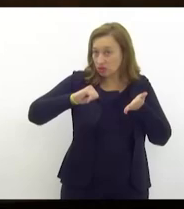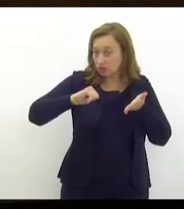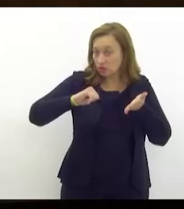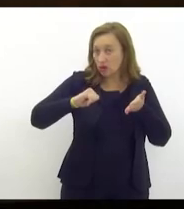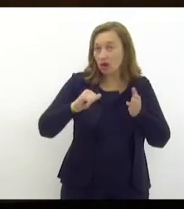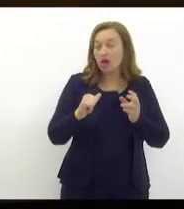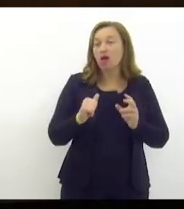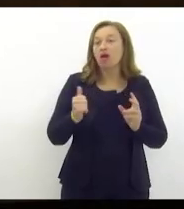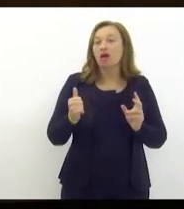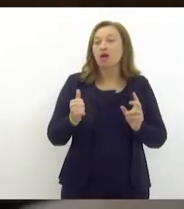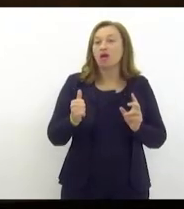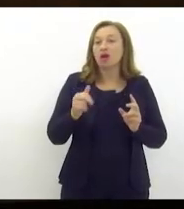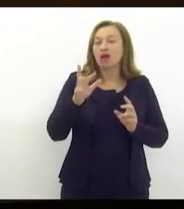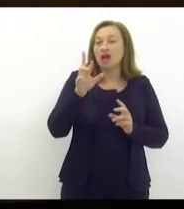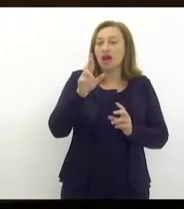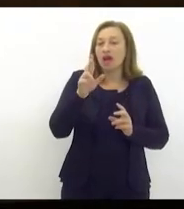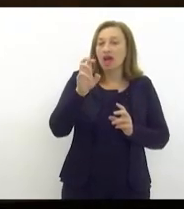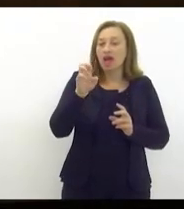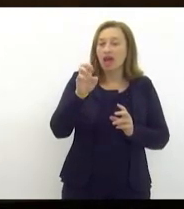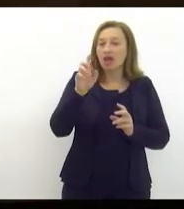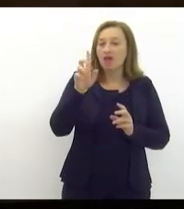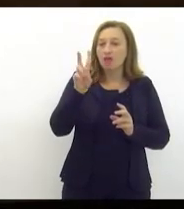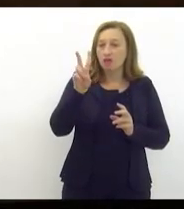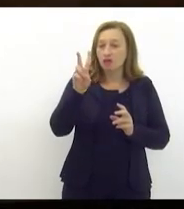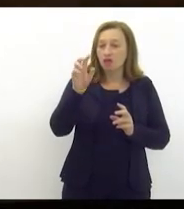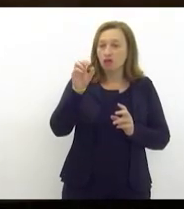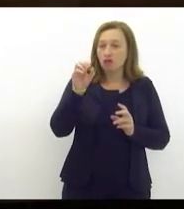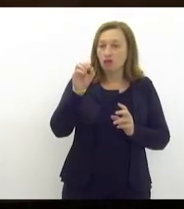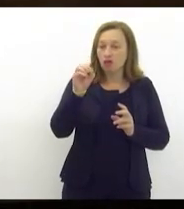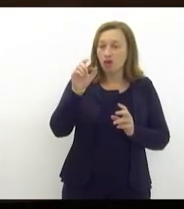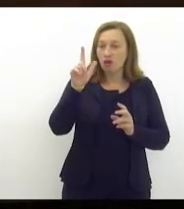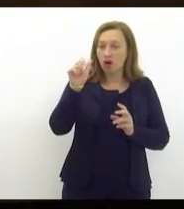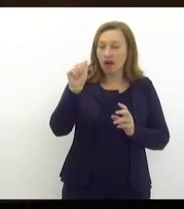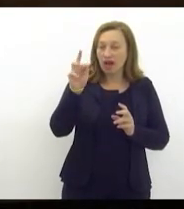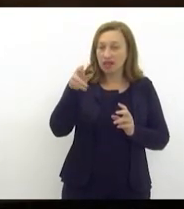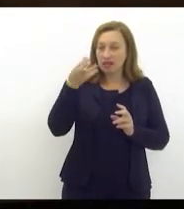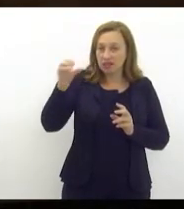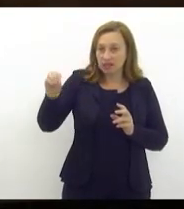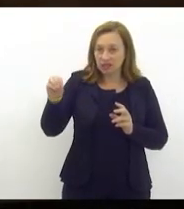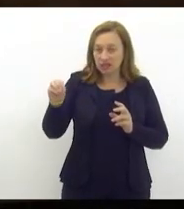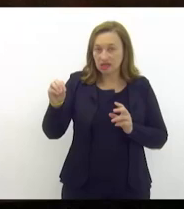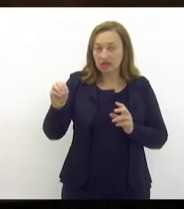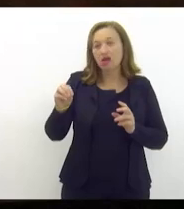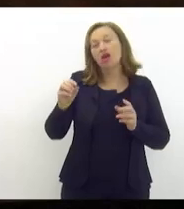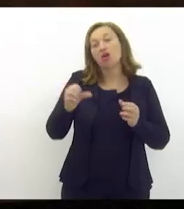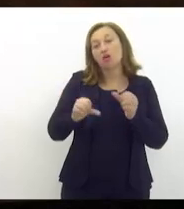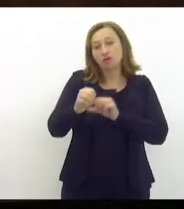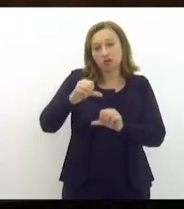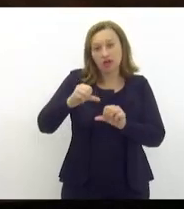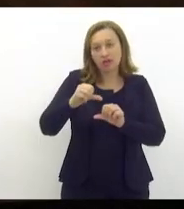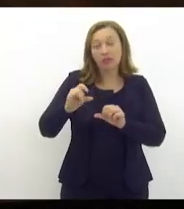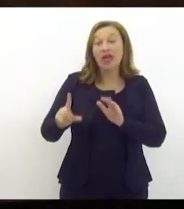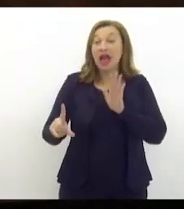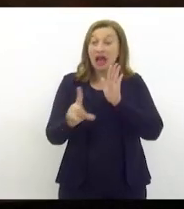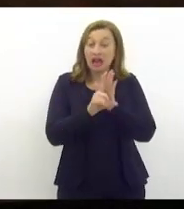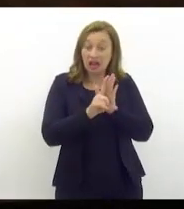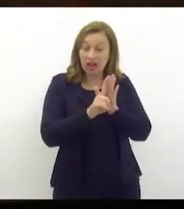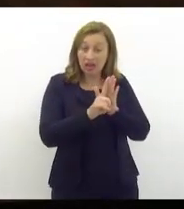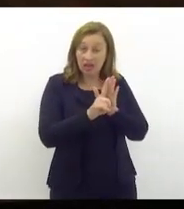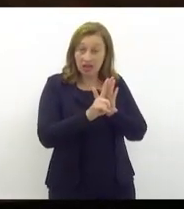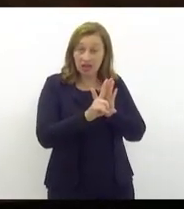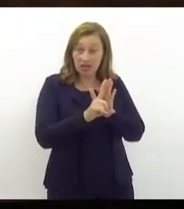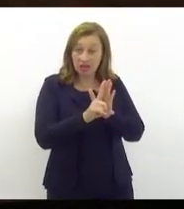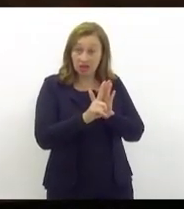termo, revoga-se as disposições e contrários. A Lei Complementar Federal, que rege a disciplina